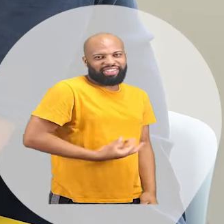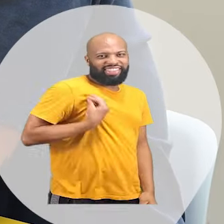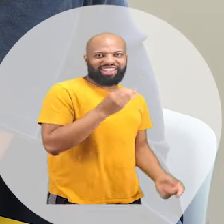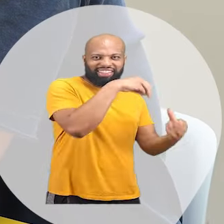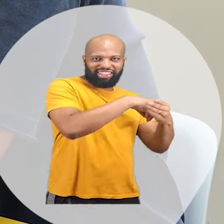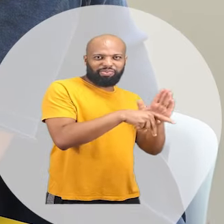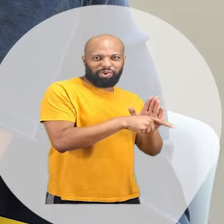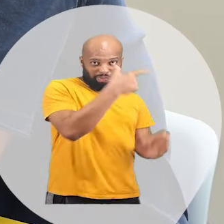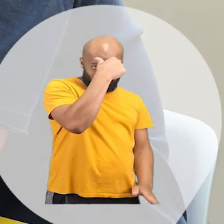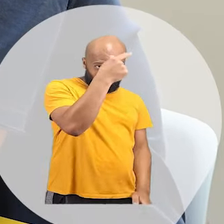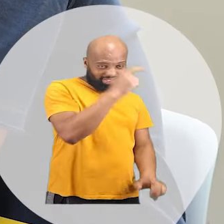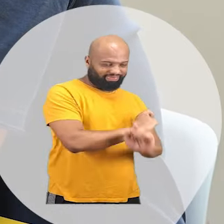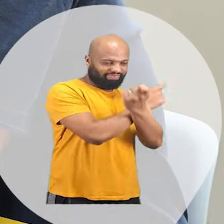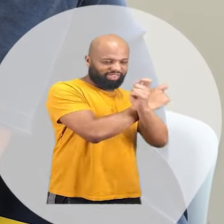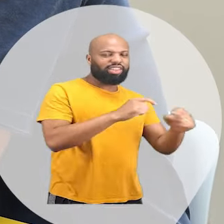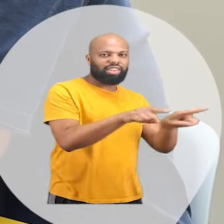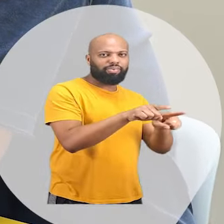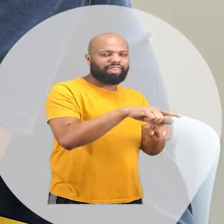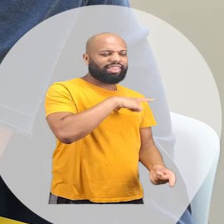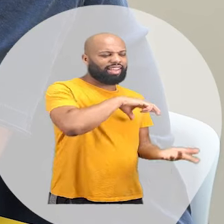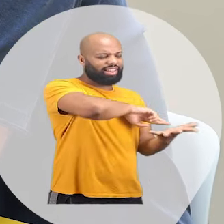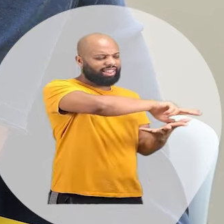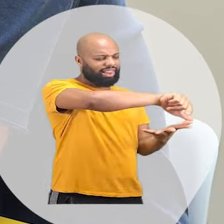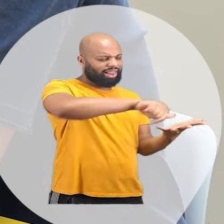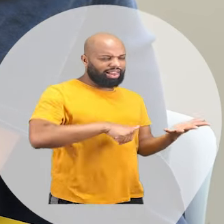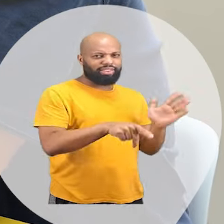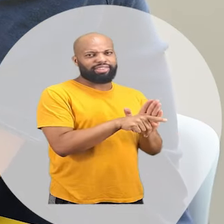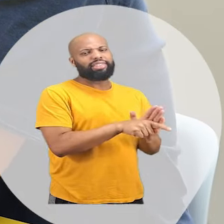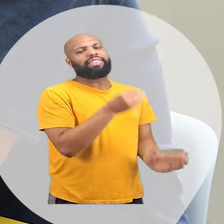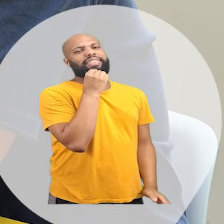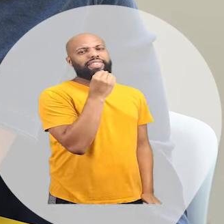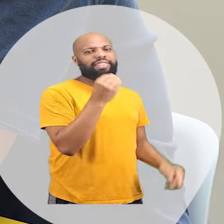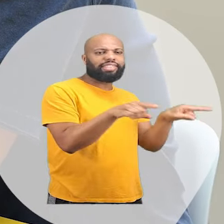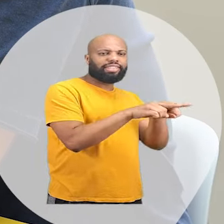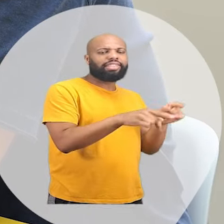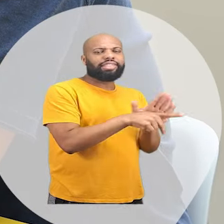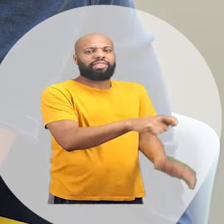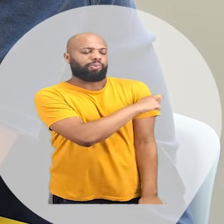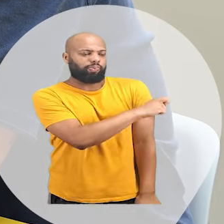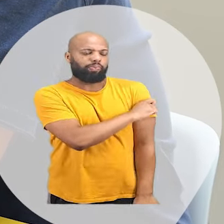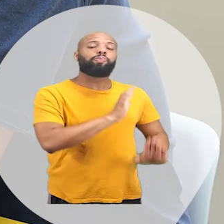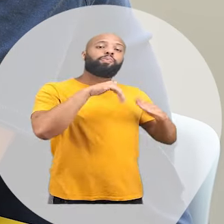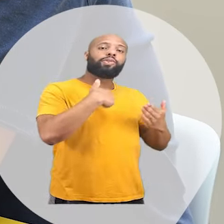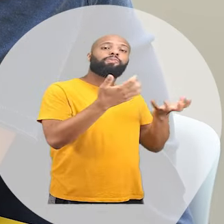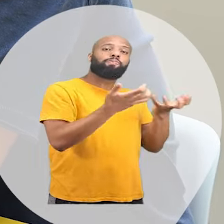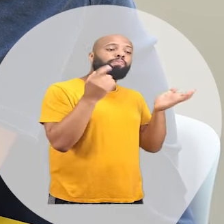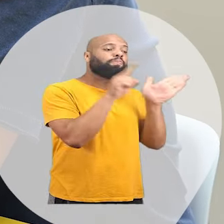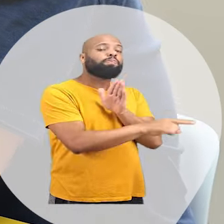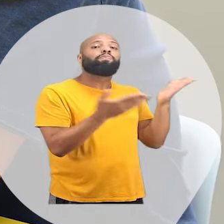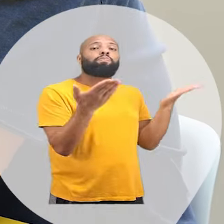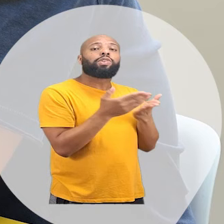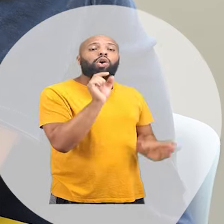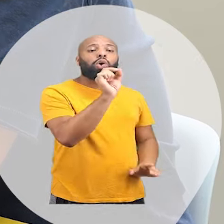aqui né na pontifícia Universidade Católica e também né ela oferta uma série uma gama miríade de possibilidades para os seus estudantes né E aí eu queria